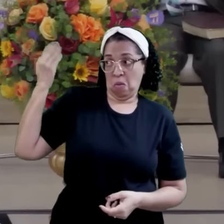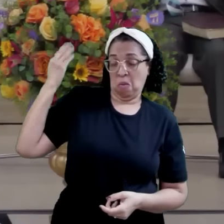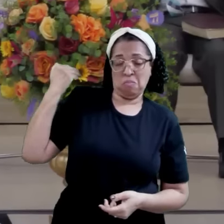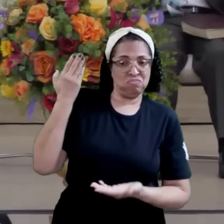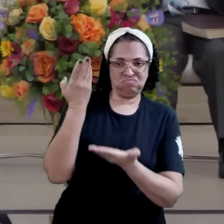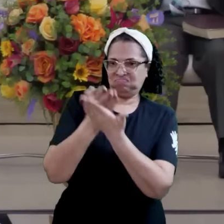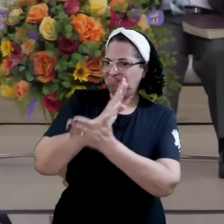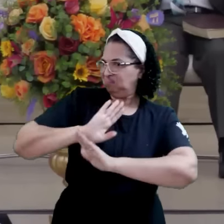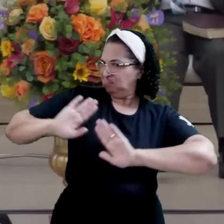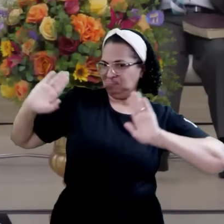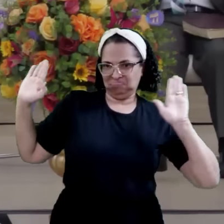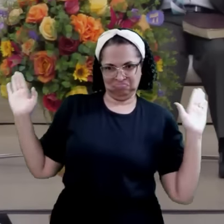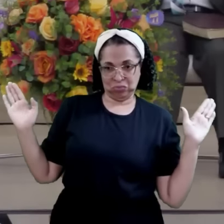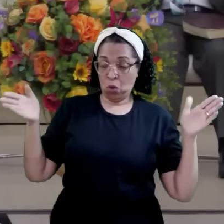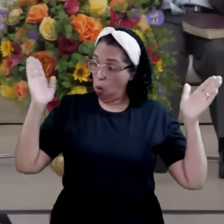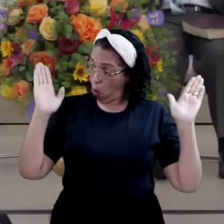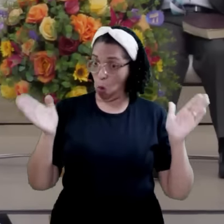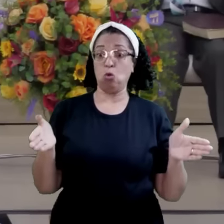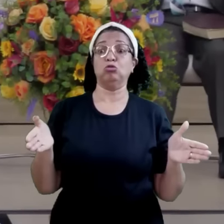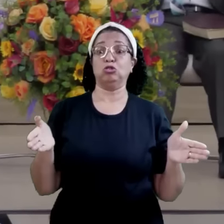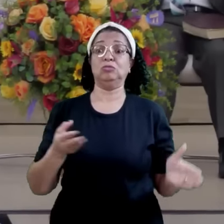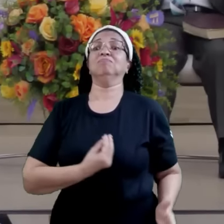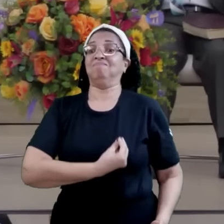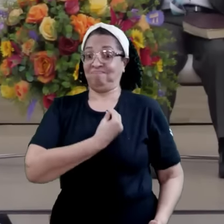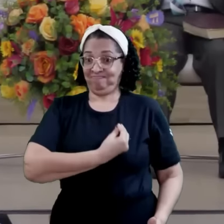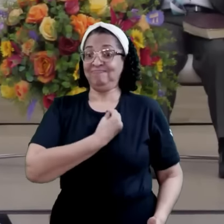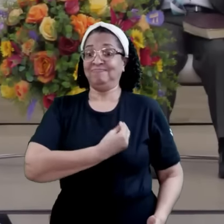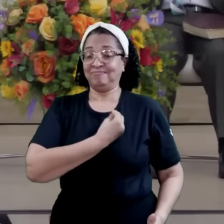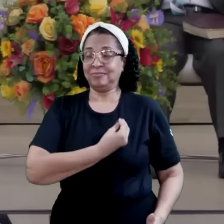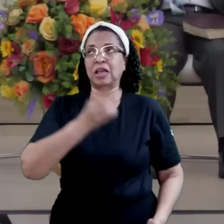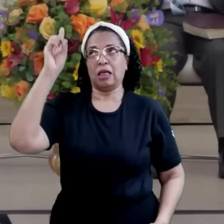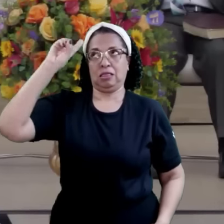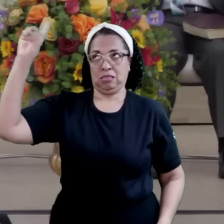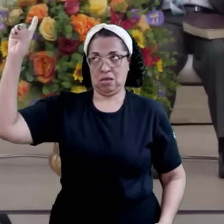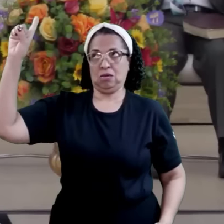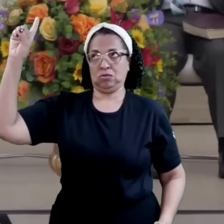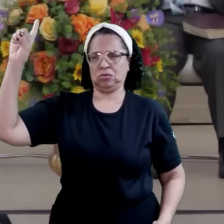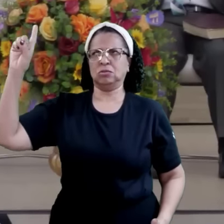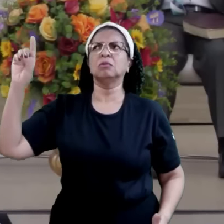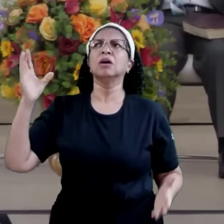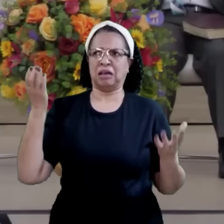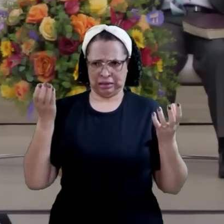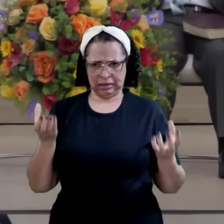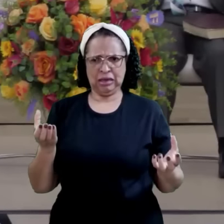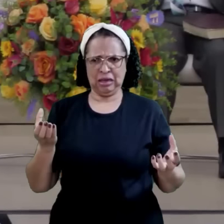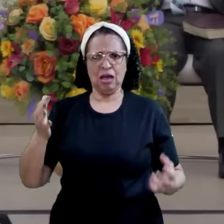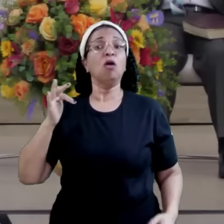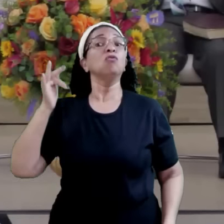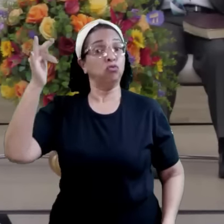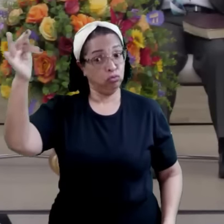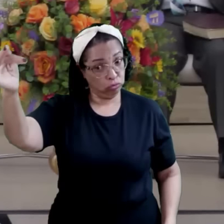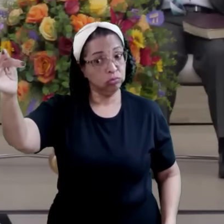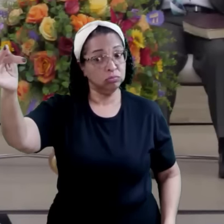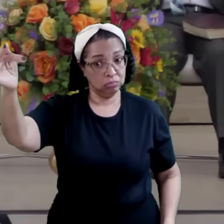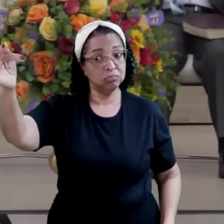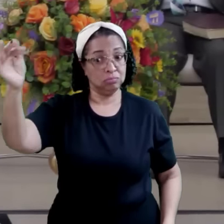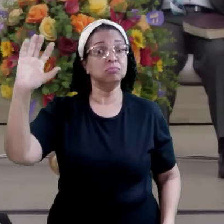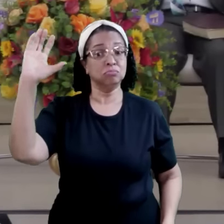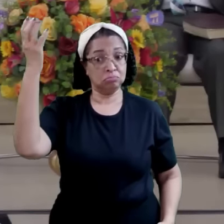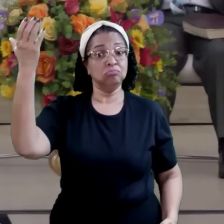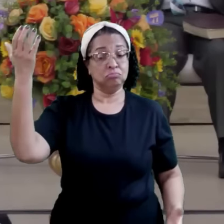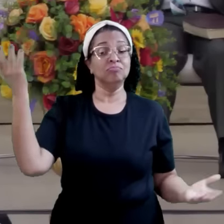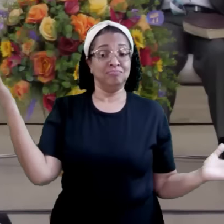fomos hoje nós somos e se Jesus permitir amanhã nós seremos E Deus não Deus é outro nível ontem